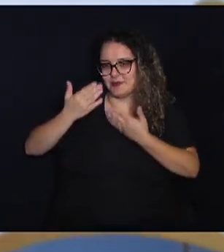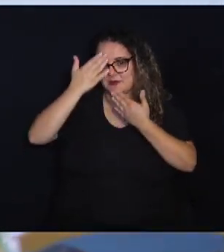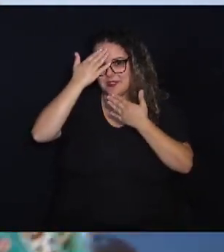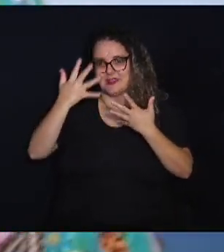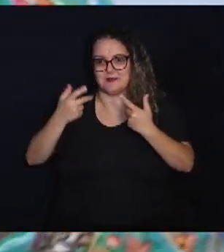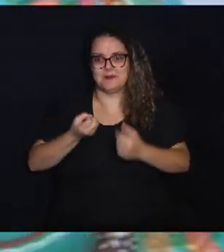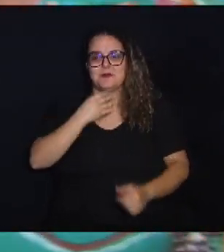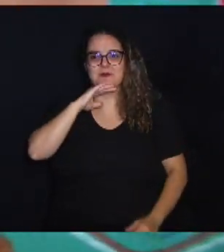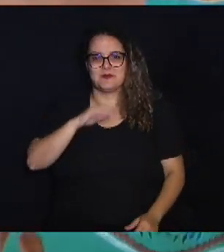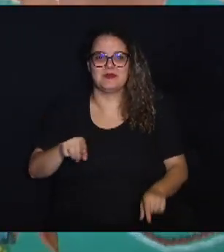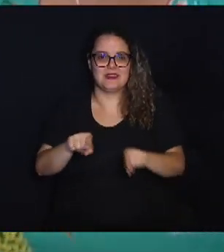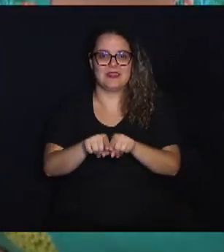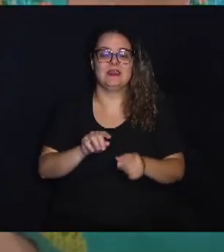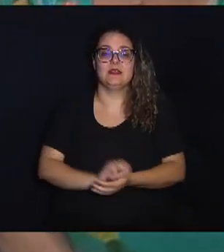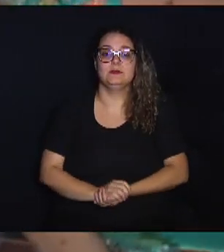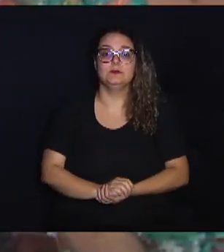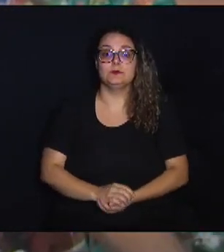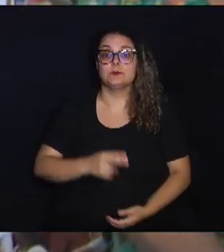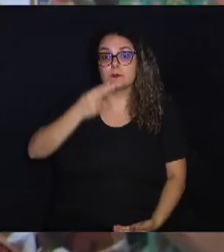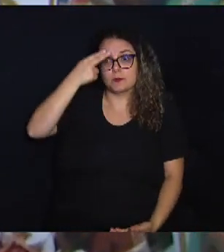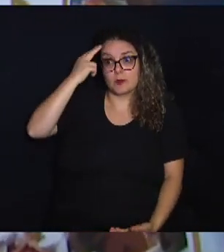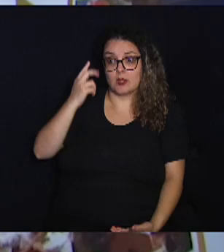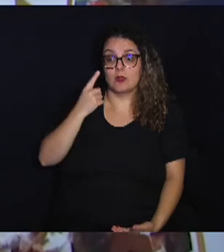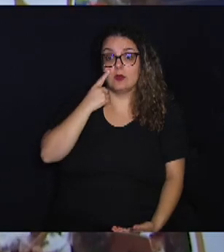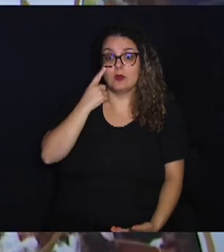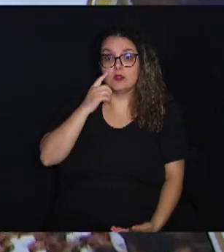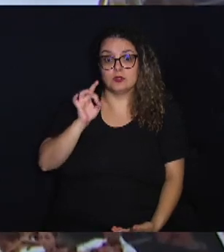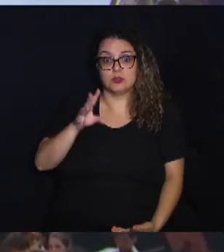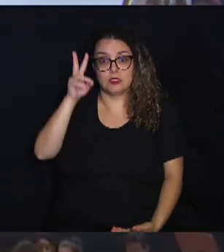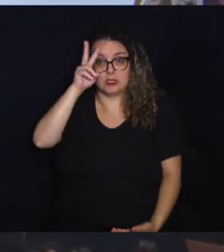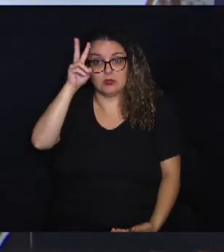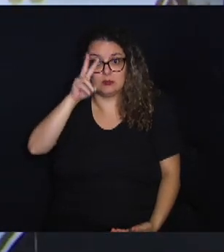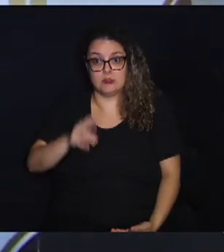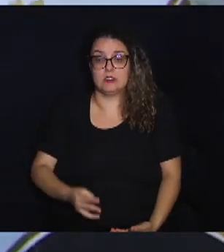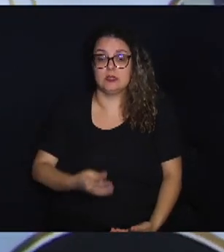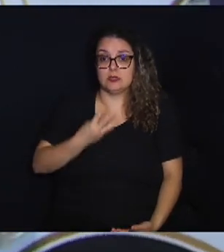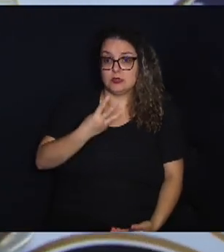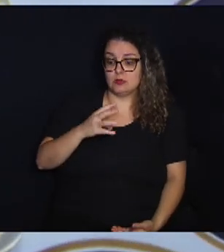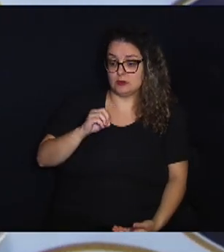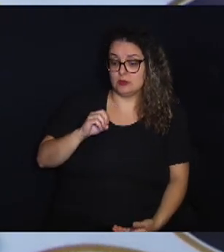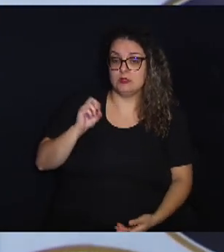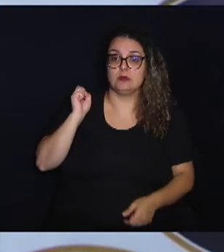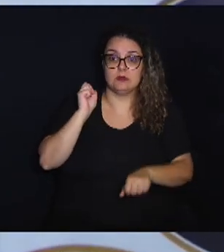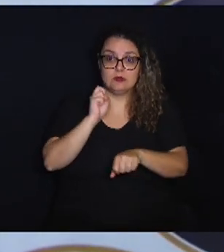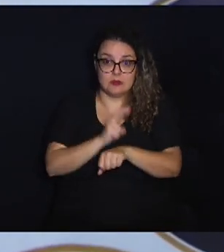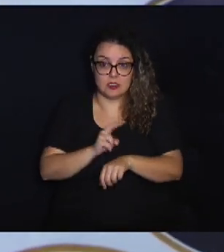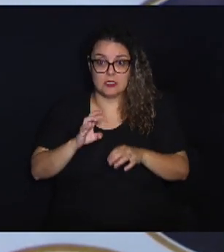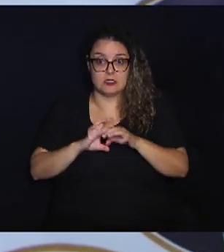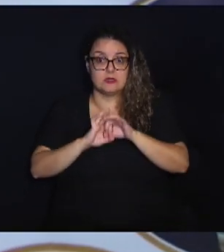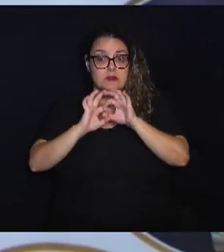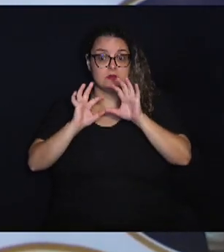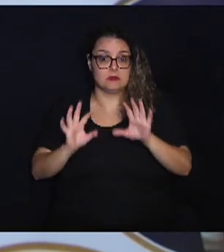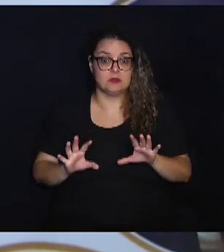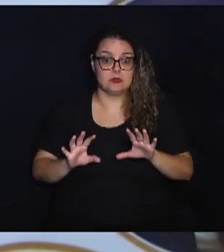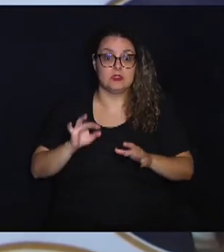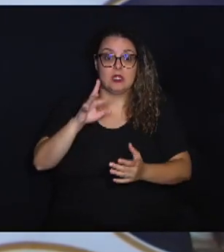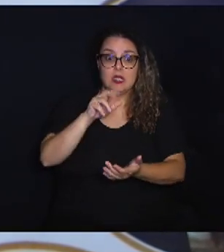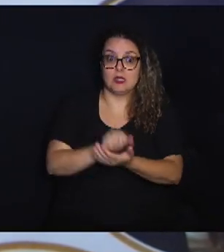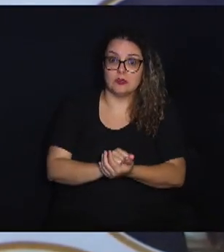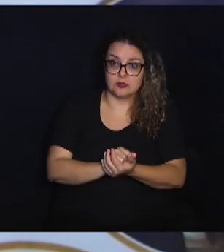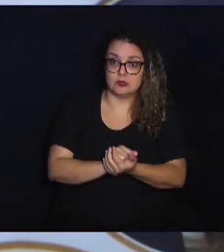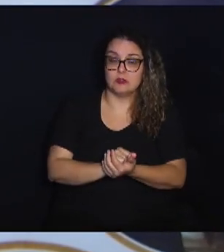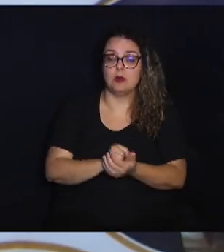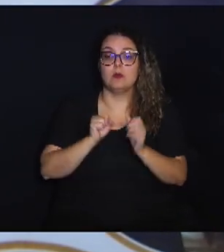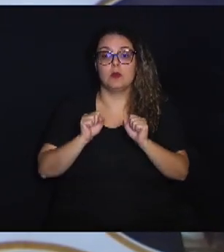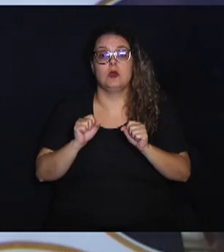Boa tarde também. Gabriel, então, só relembrando, são 300 vagas disponibilizadas e as matrículas, né, o cadastro,